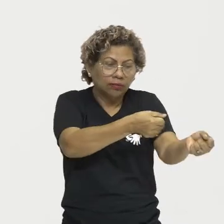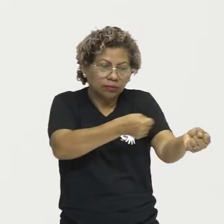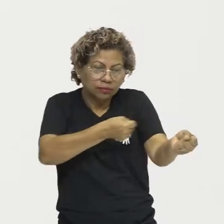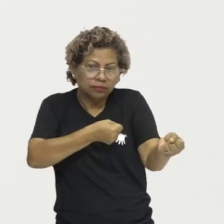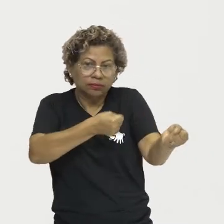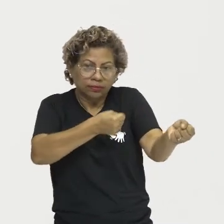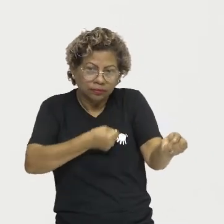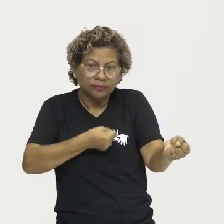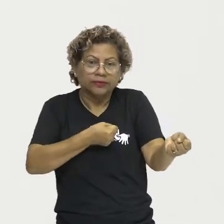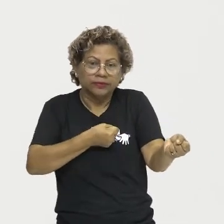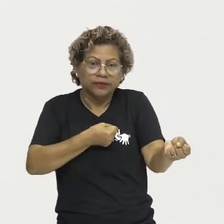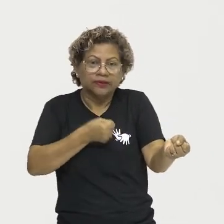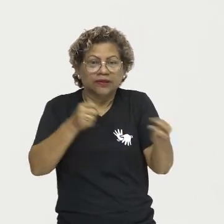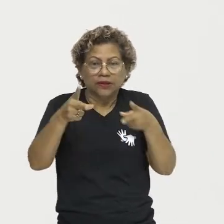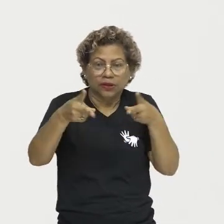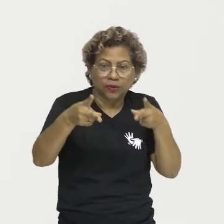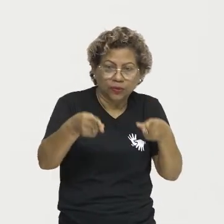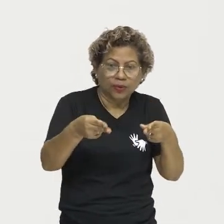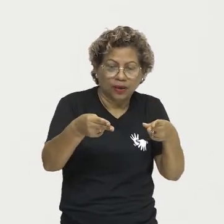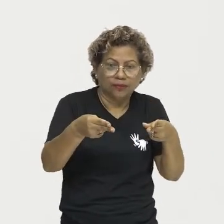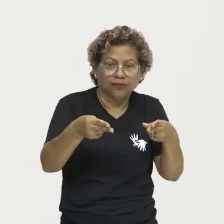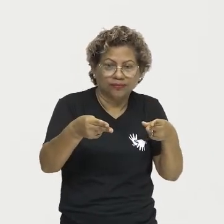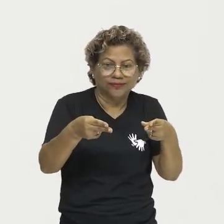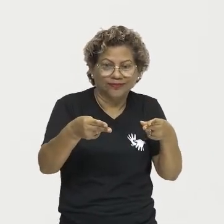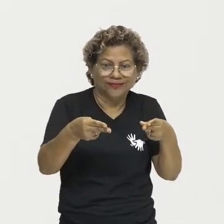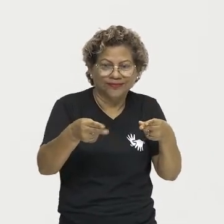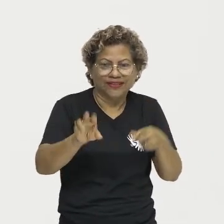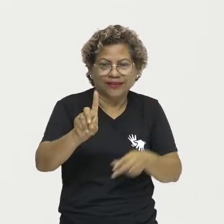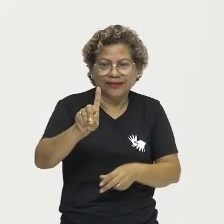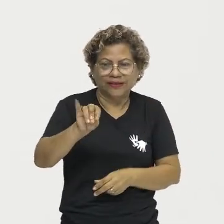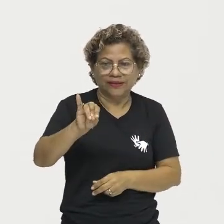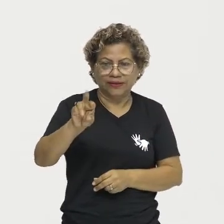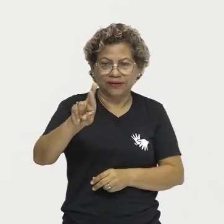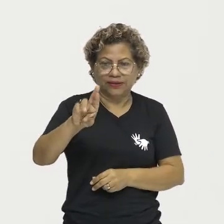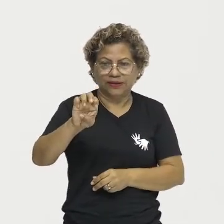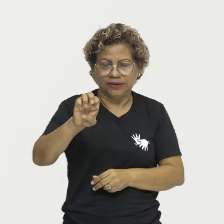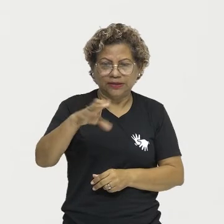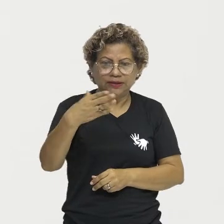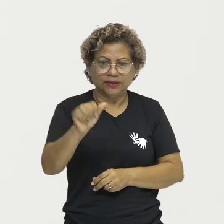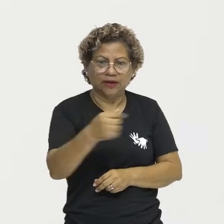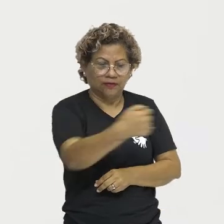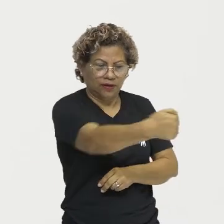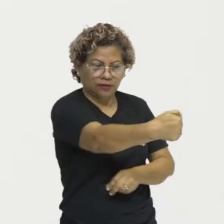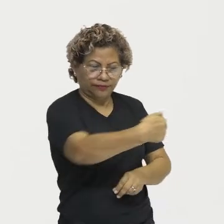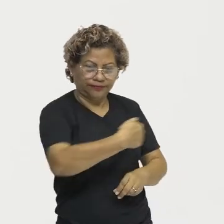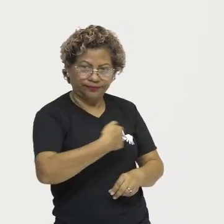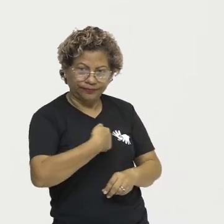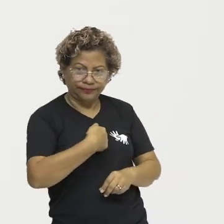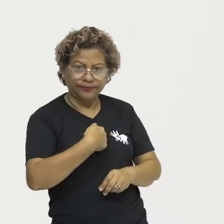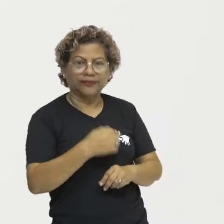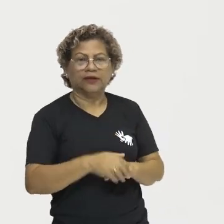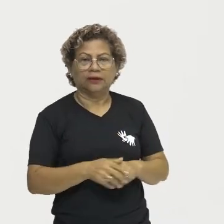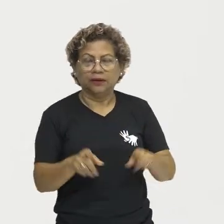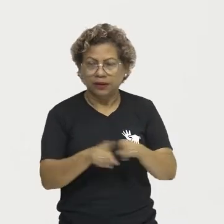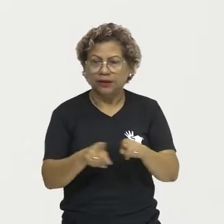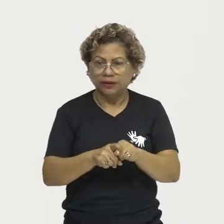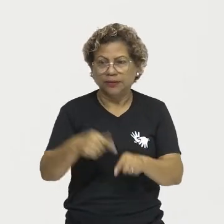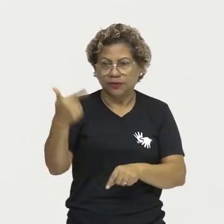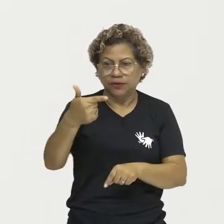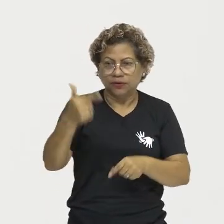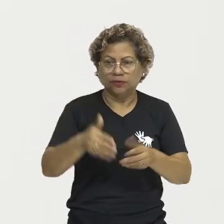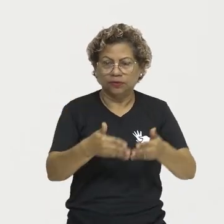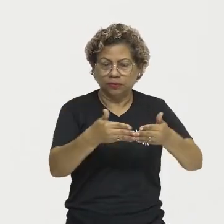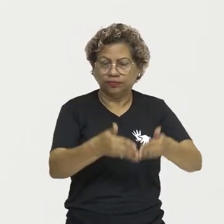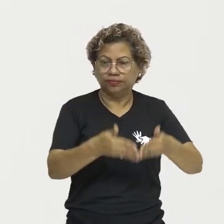e sentido que estão sendo informados aí para caracterizar a força. A força F2 também tem direção horizontal, os dois